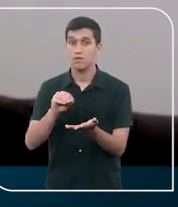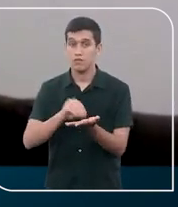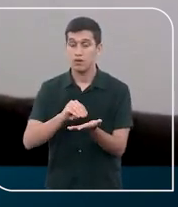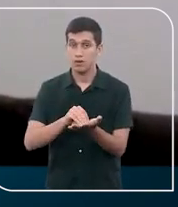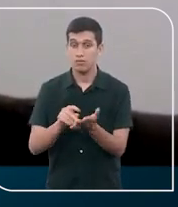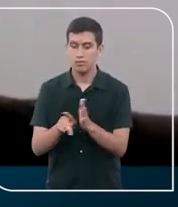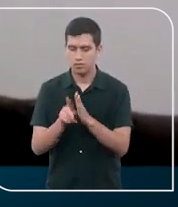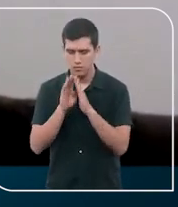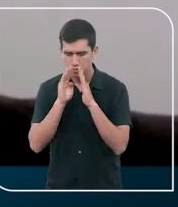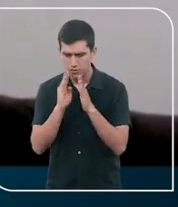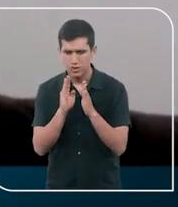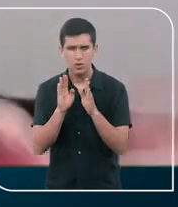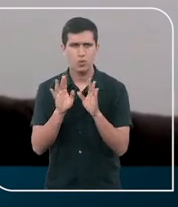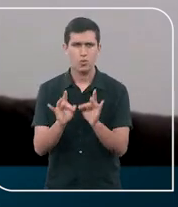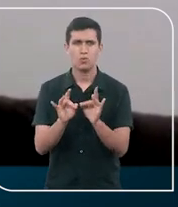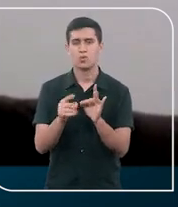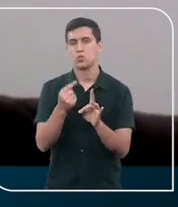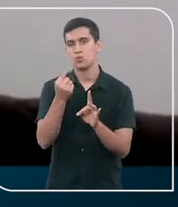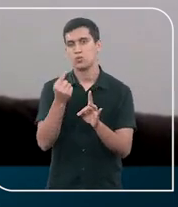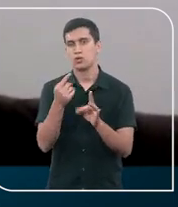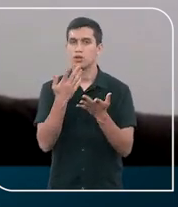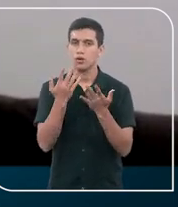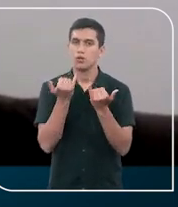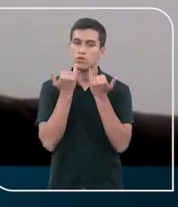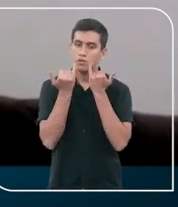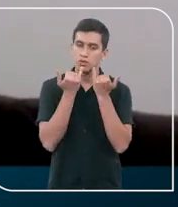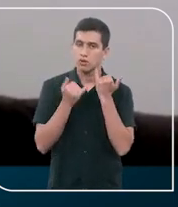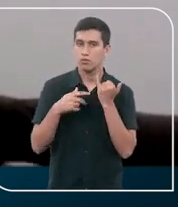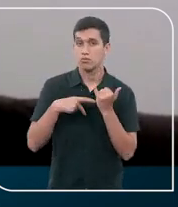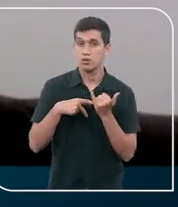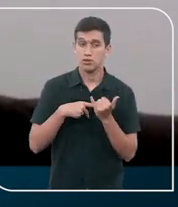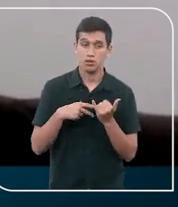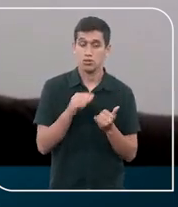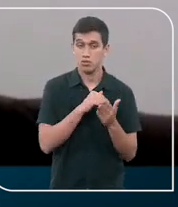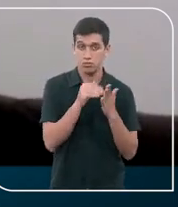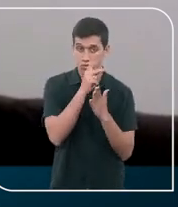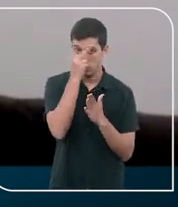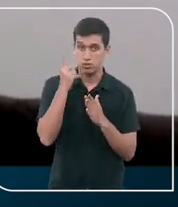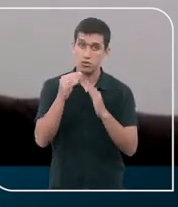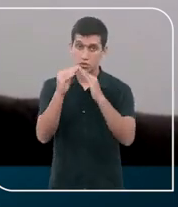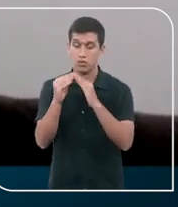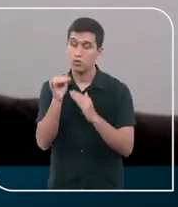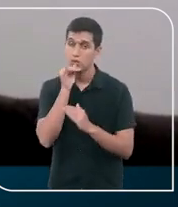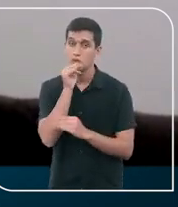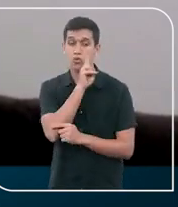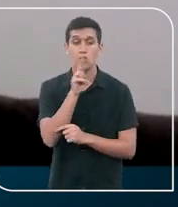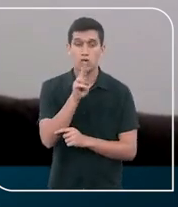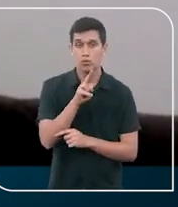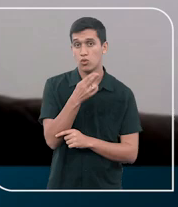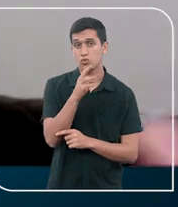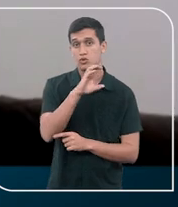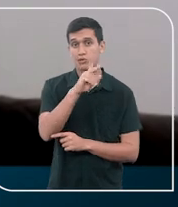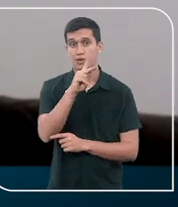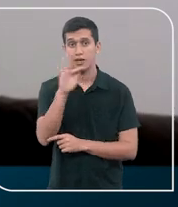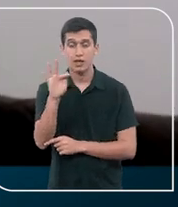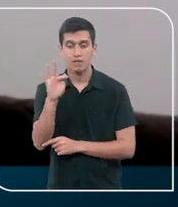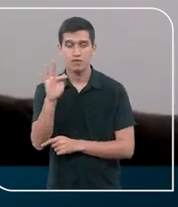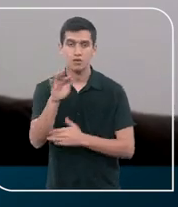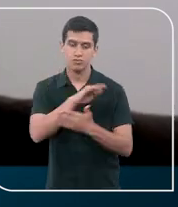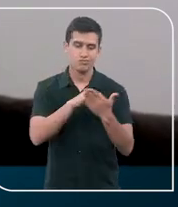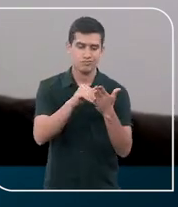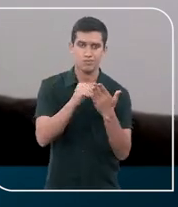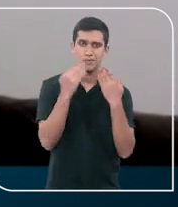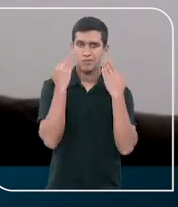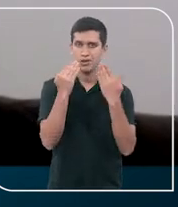finalidade específica. Então, dados privativos dos condôminos, como nome, CPF, essa exposição,